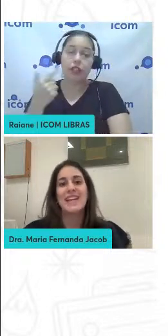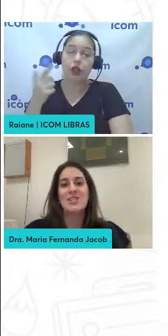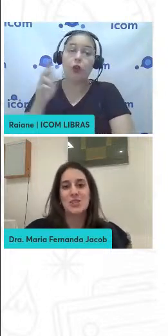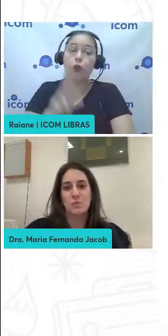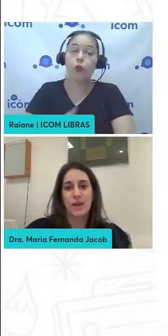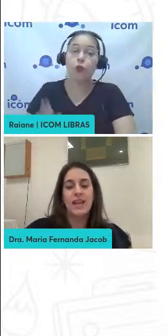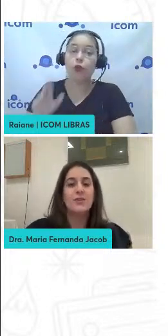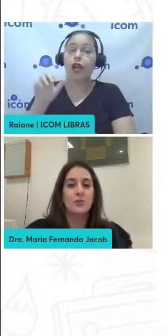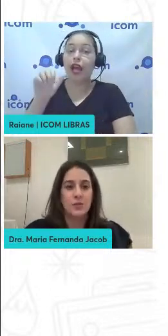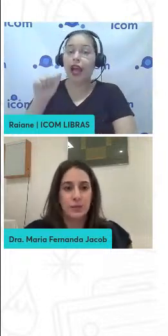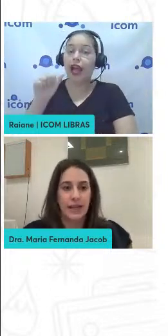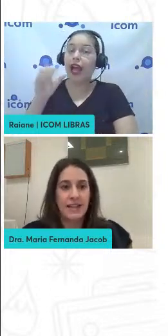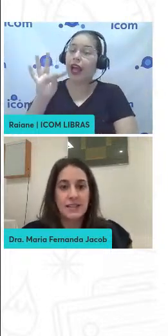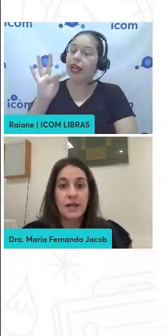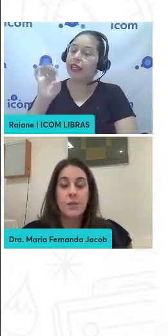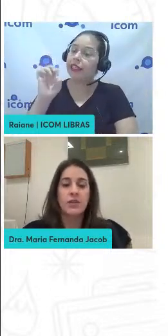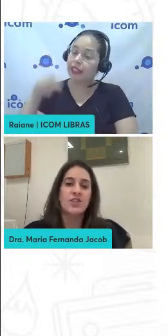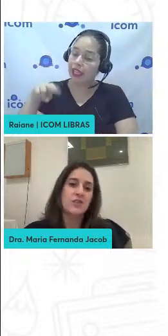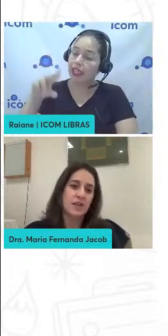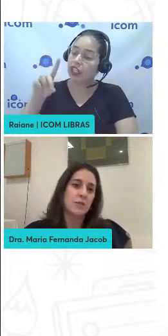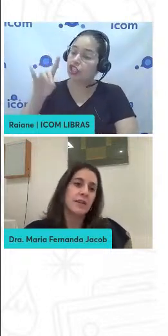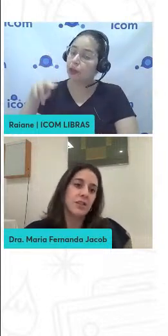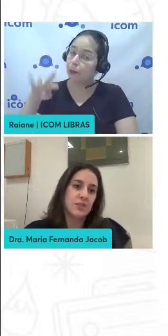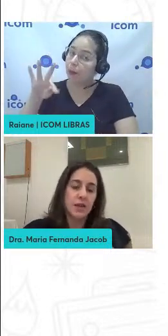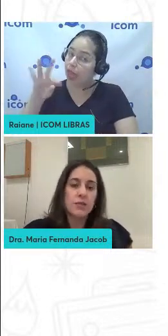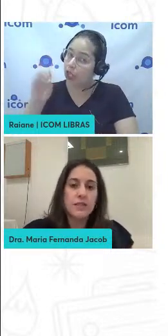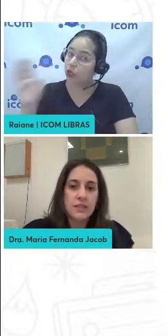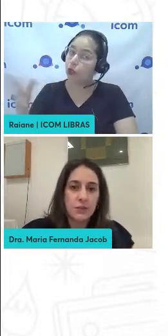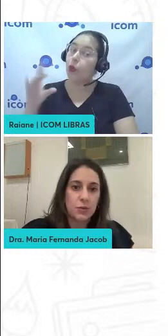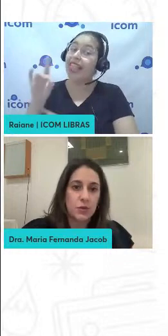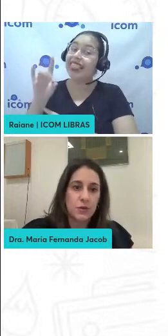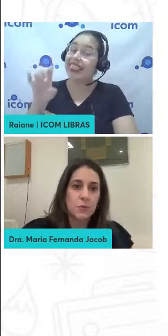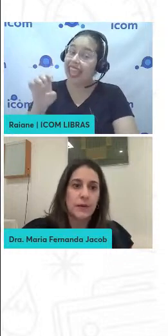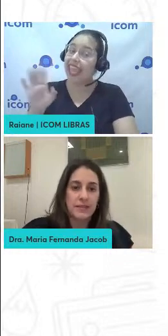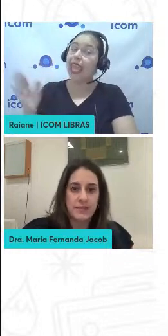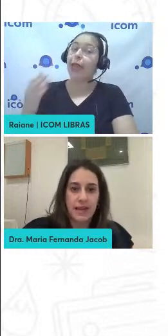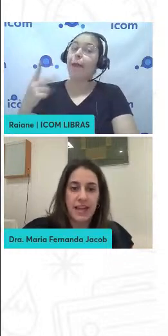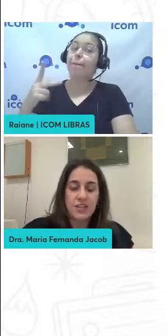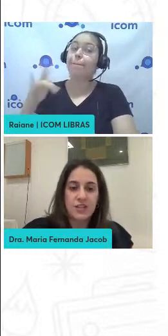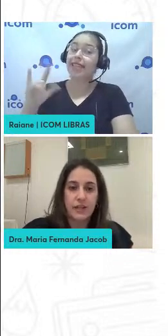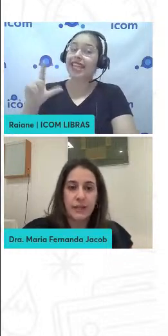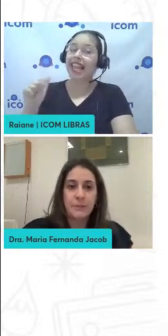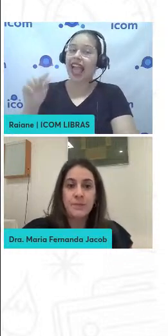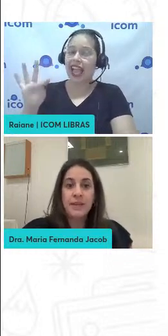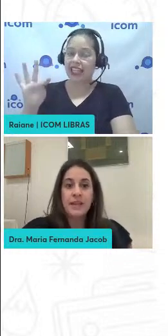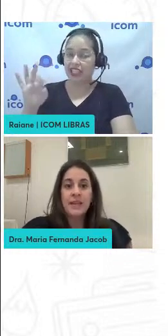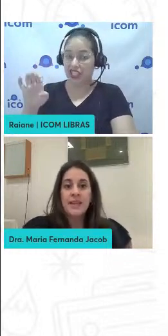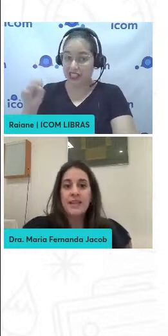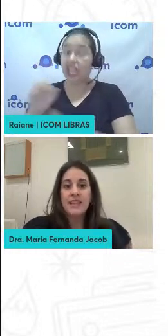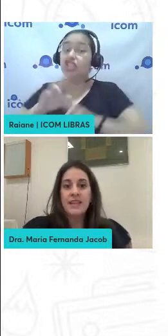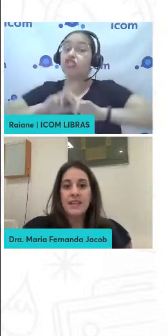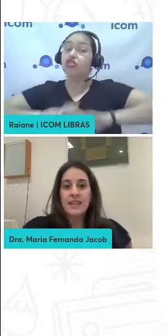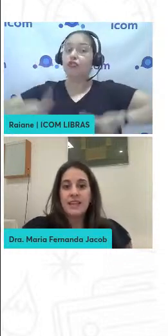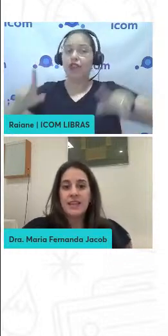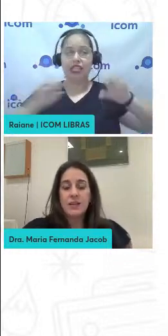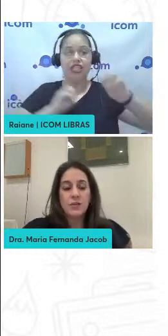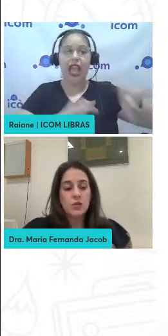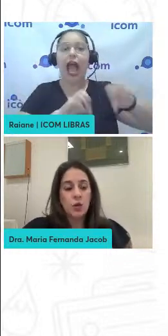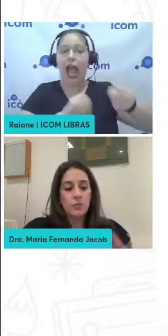termo atendimento de Pilates, porque a gente faz um atendimento em cima do nosso paciente, né?